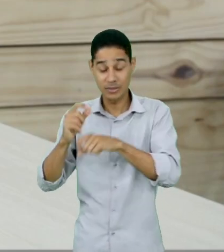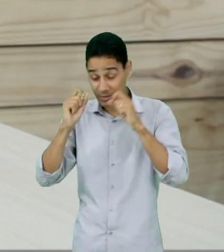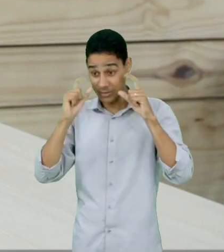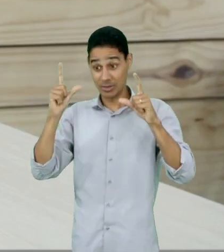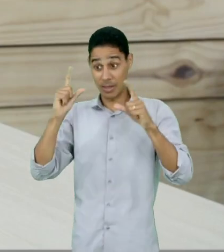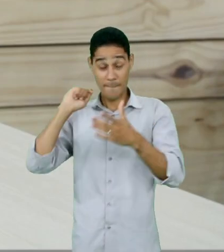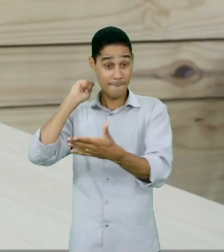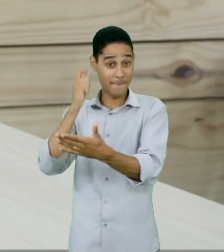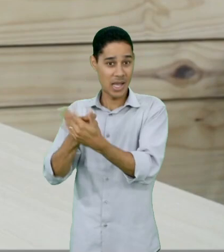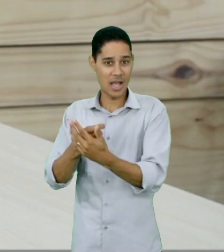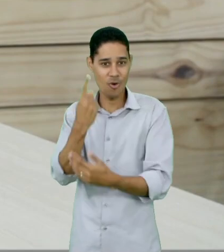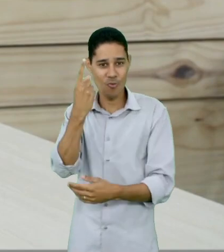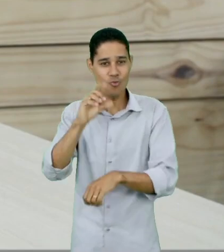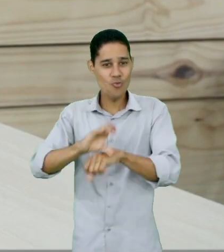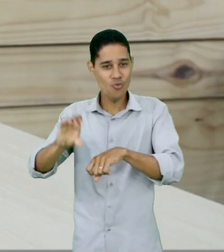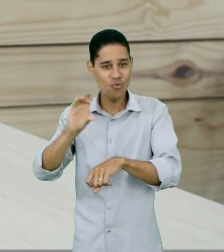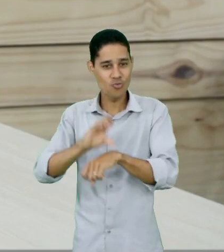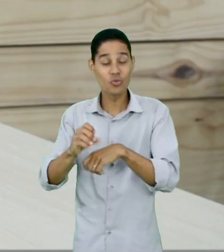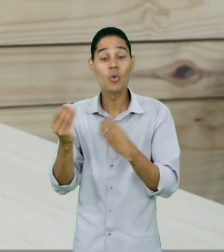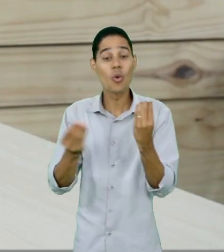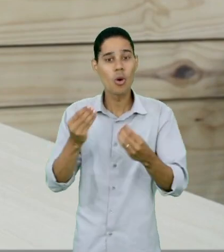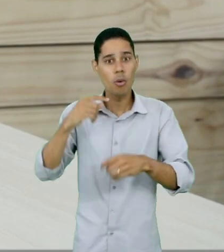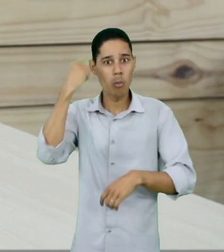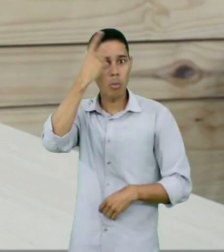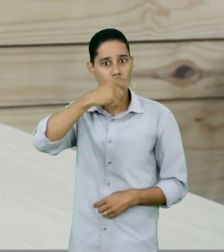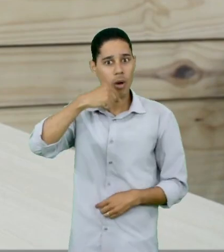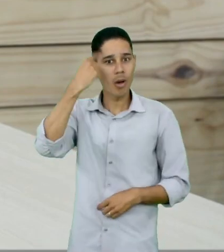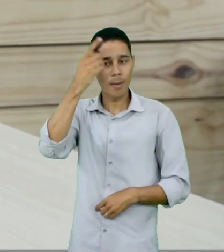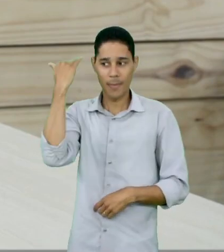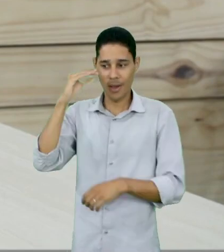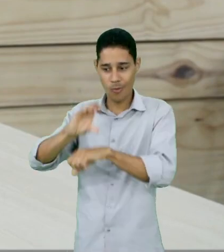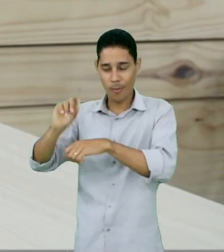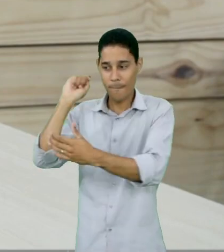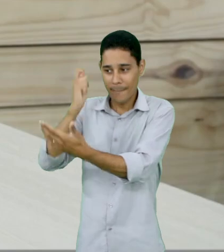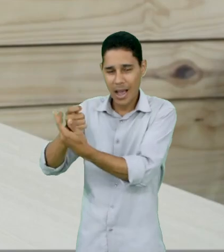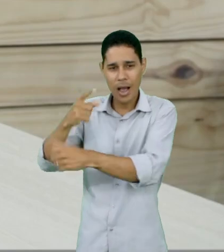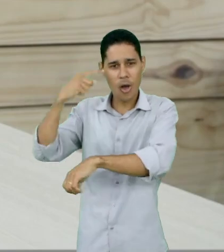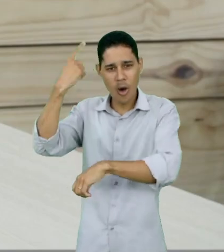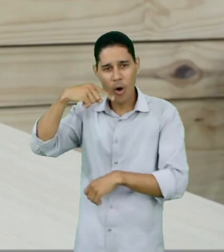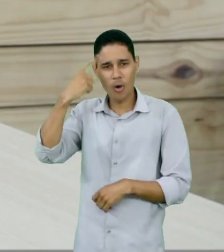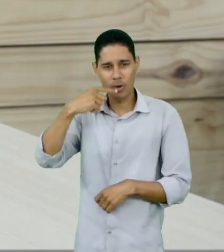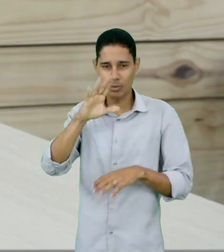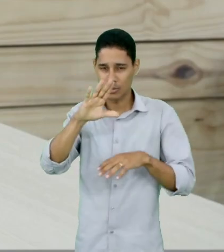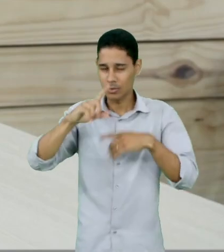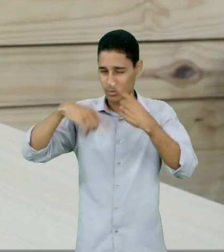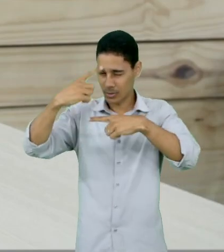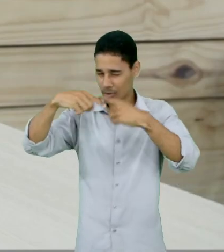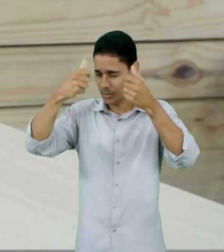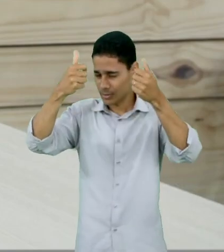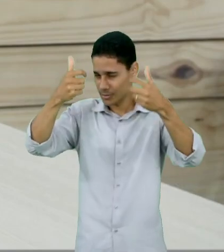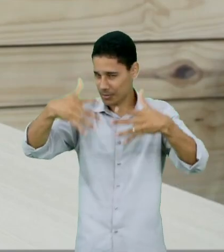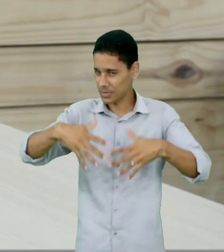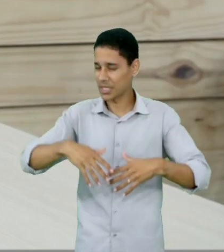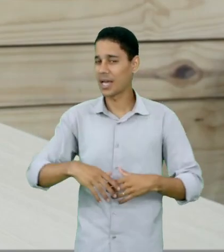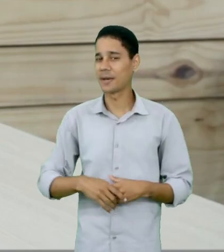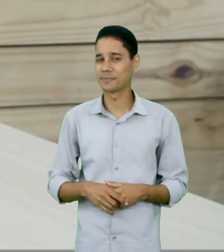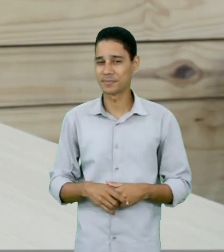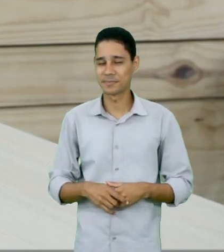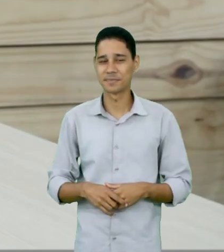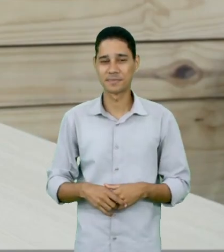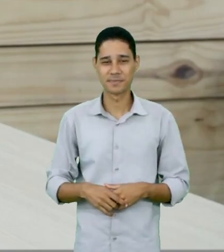Na época você pagava por hora o pulso, né? Professor, o que é pulso? Eu vou contar essa historinha aí no podcast da Competência